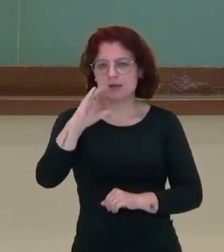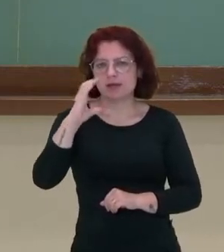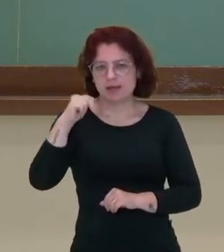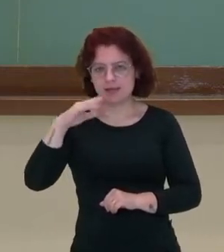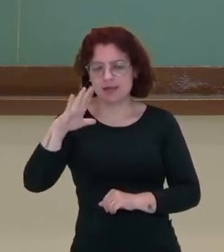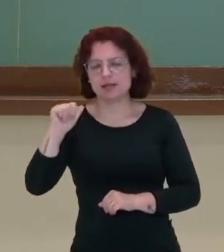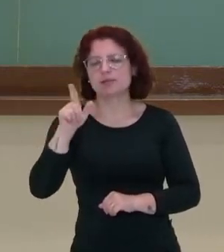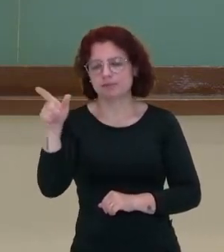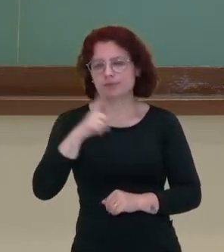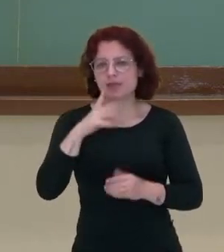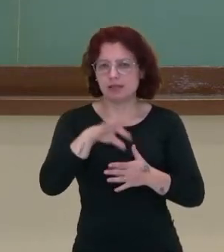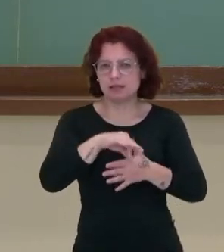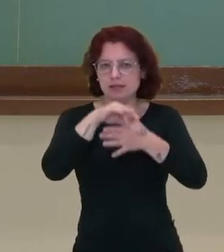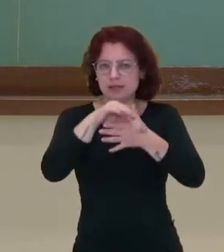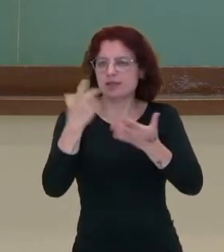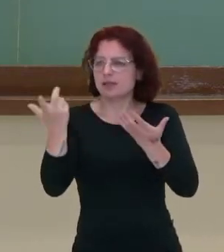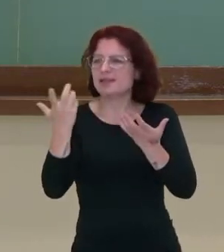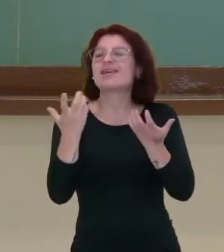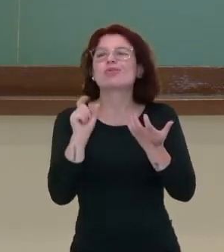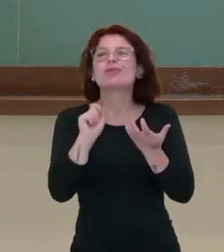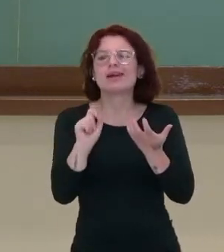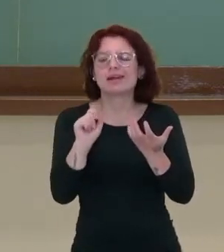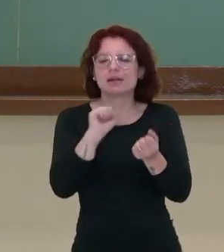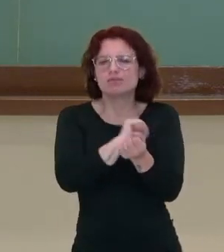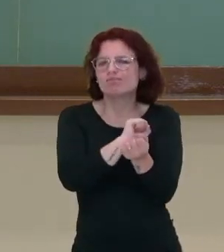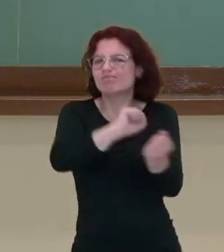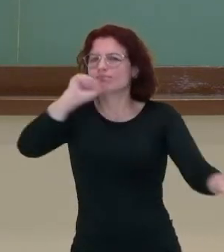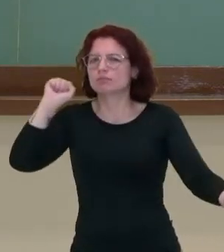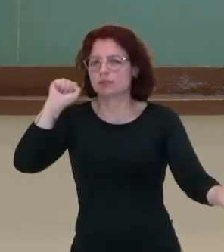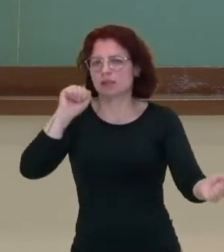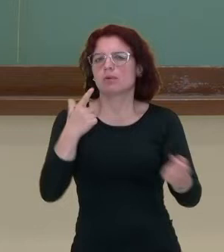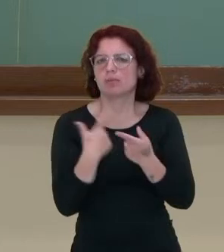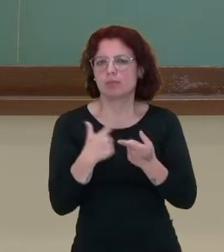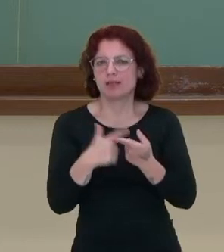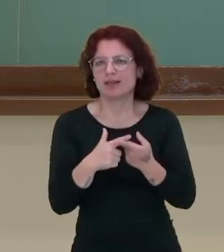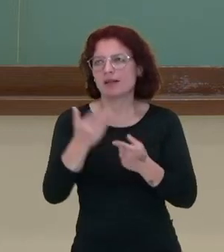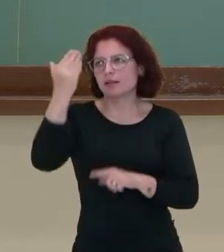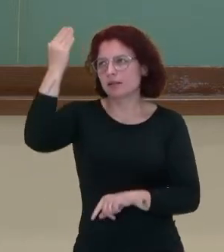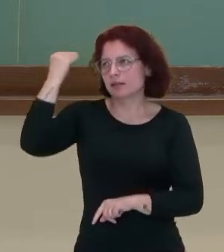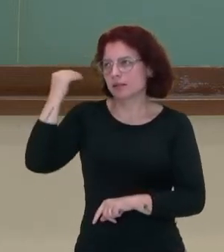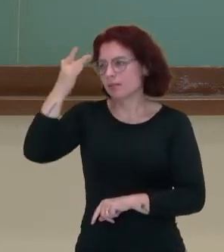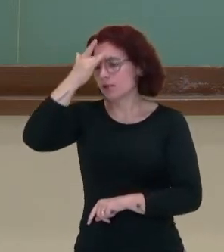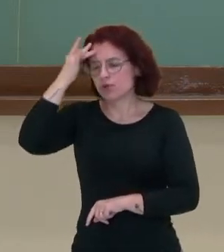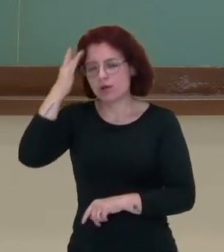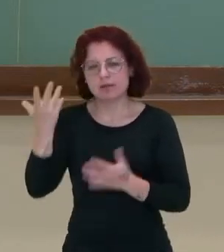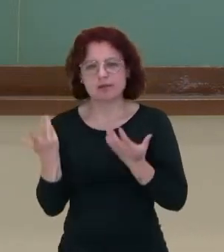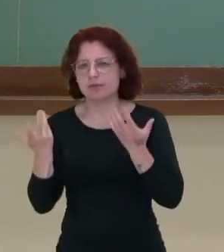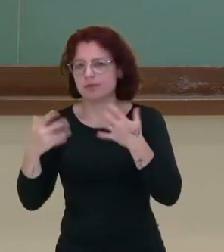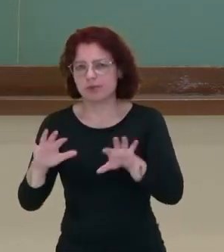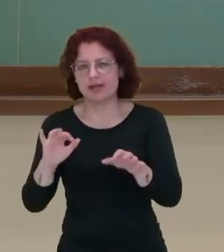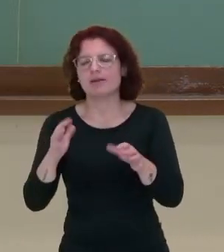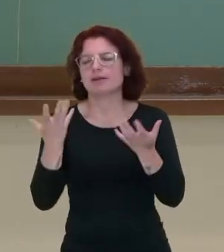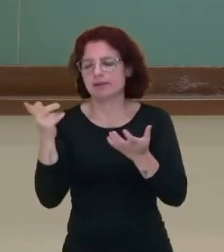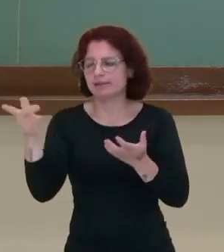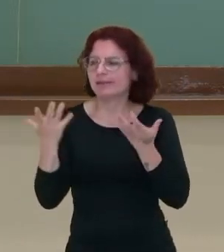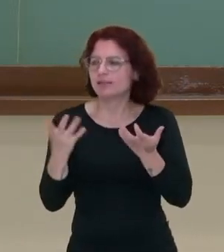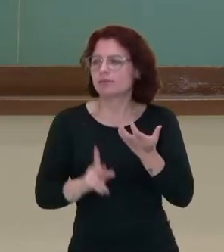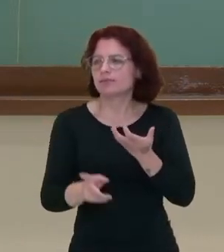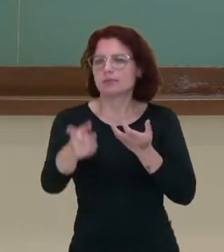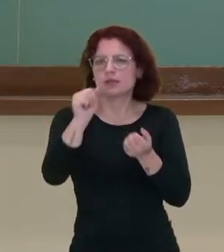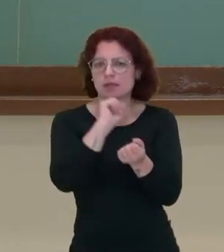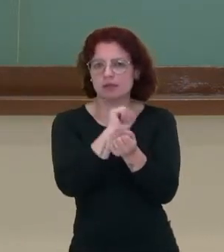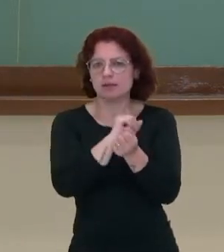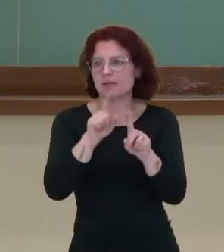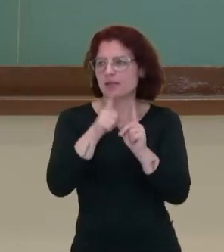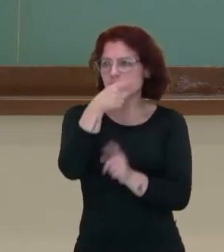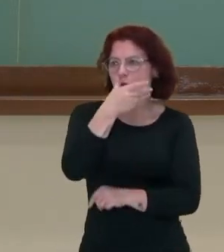que defendia o fim da escravidão no Brasil, o que não era defendido pelas lideranças elitizadas desse